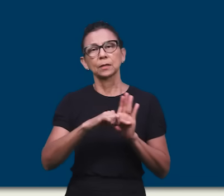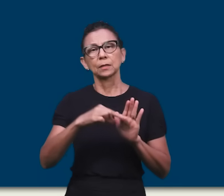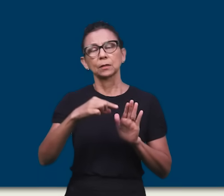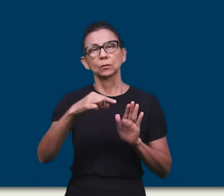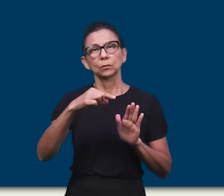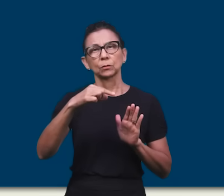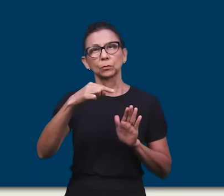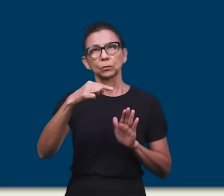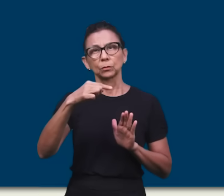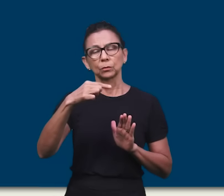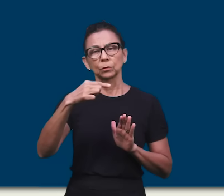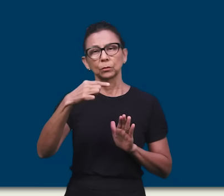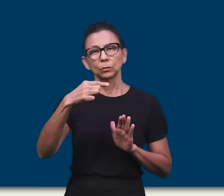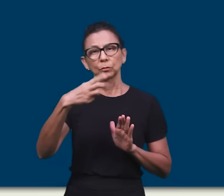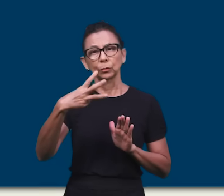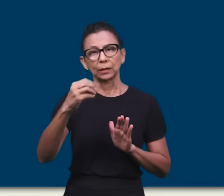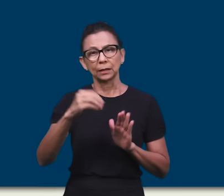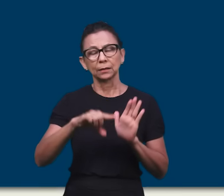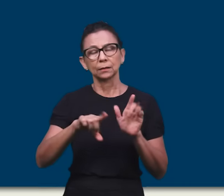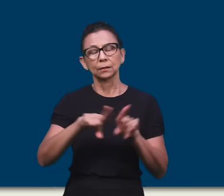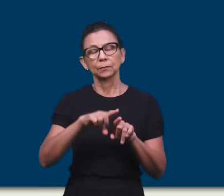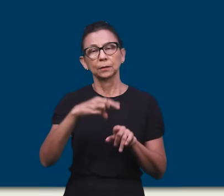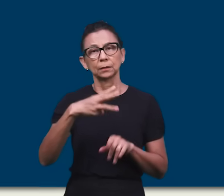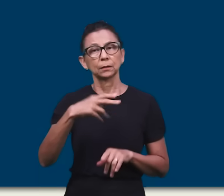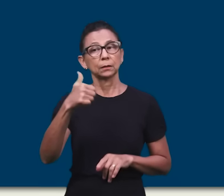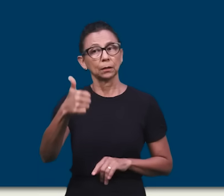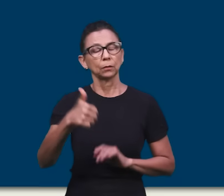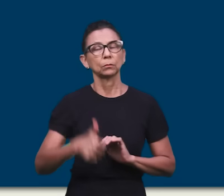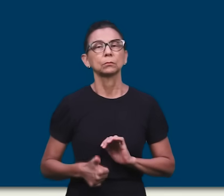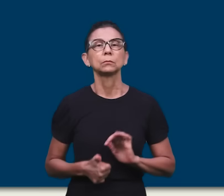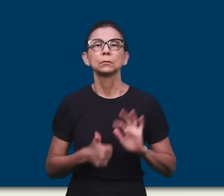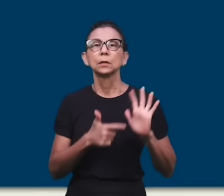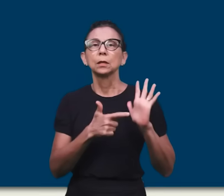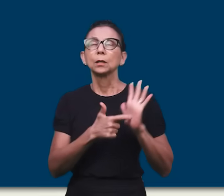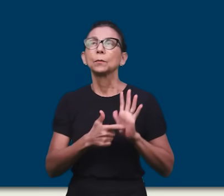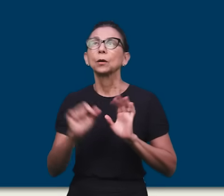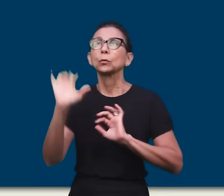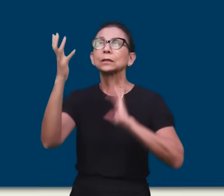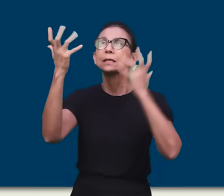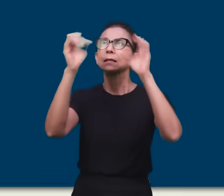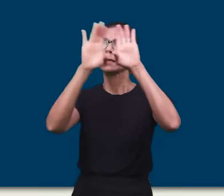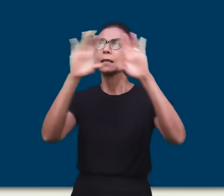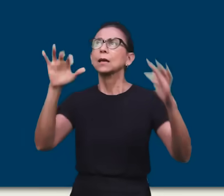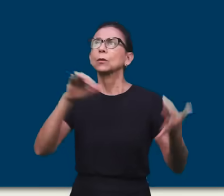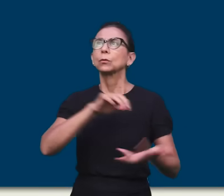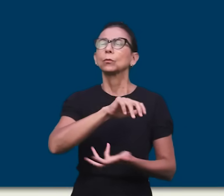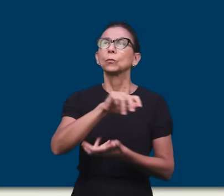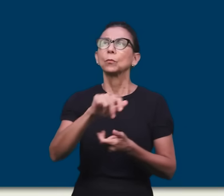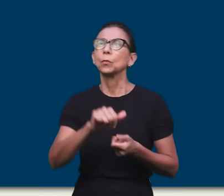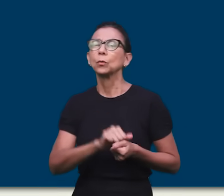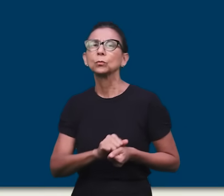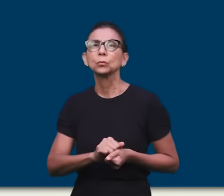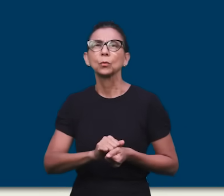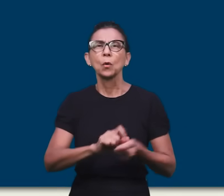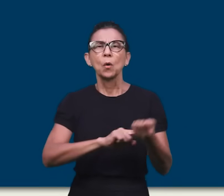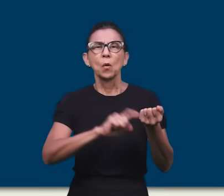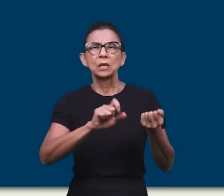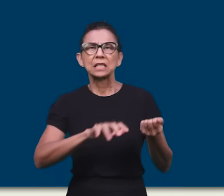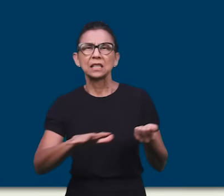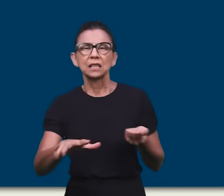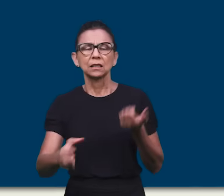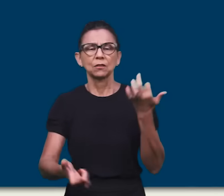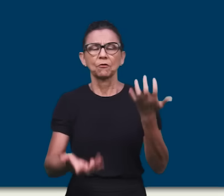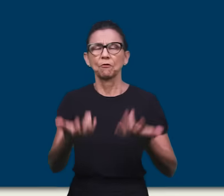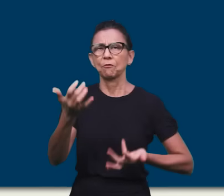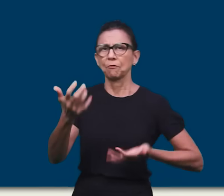versículo 30 e 31. O versículo 30 diz assim: e mostrarei prodígios no céu e na terra, sangue